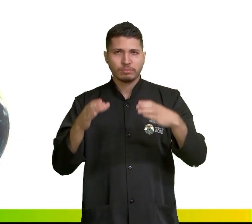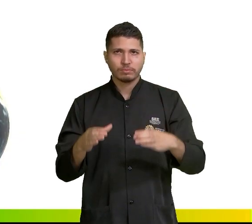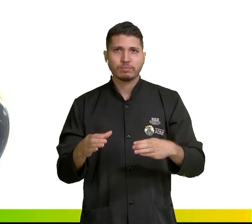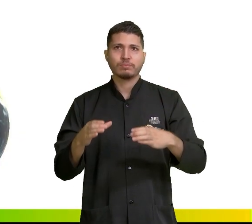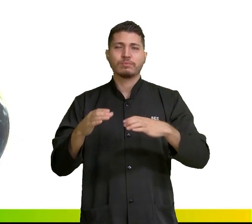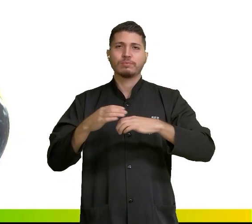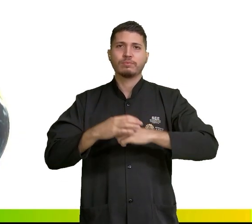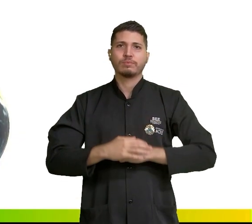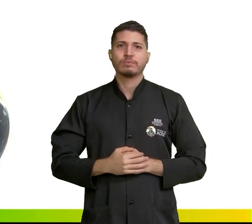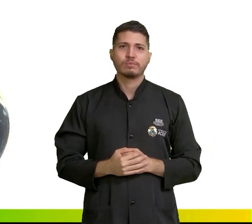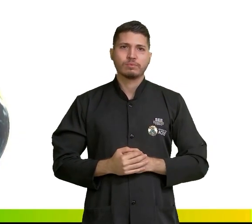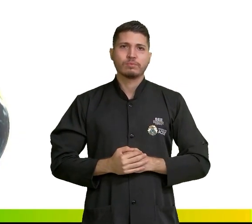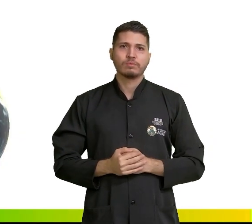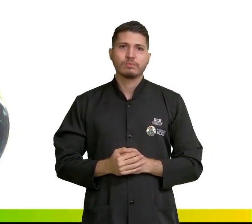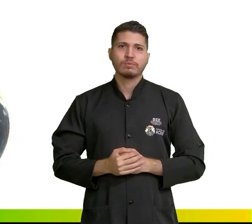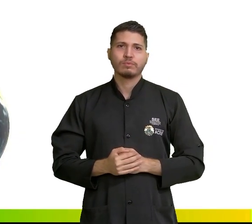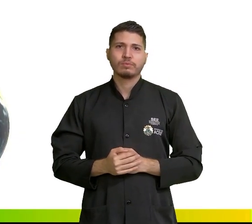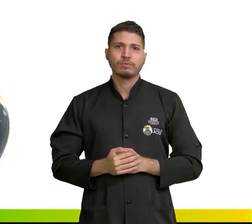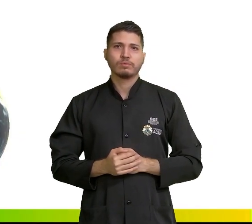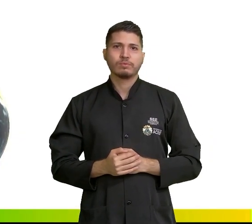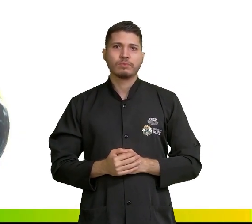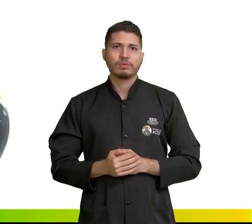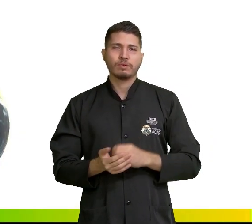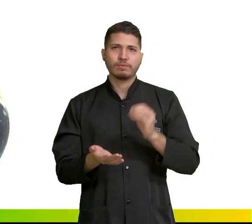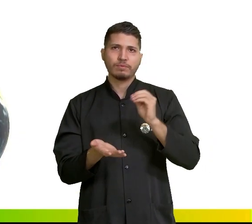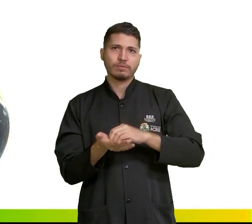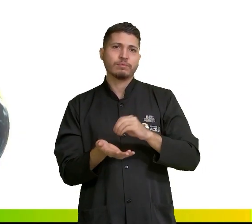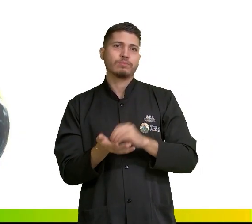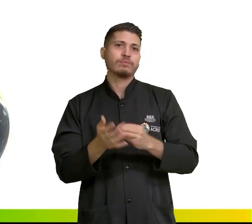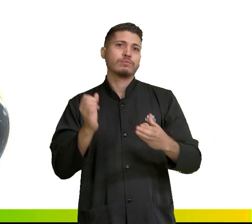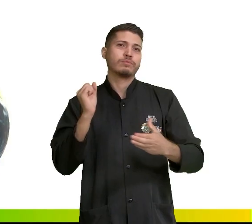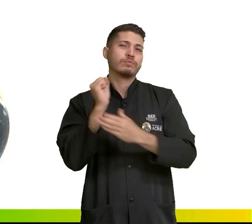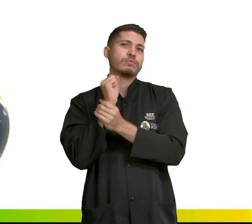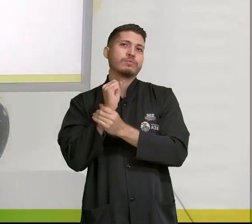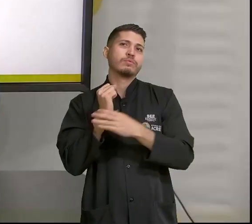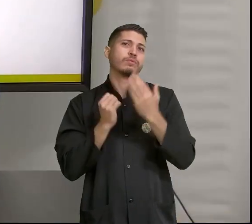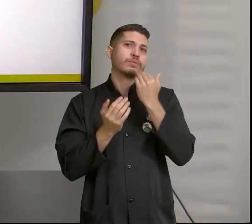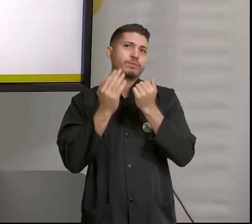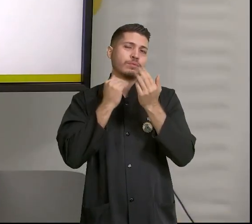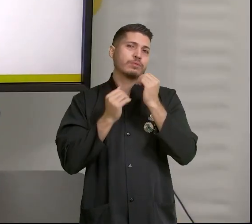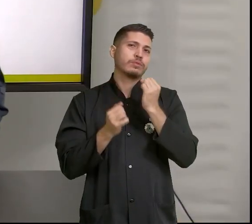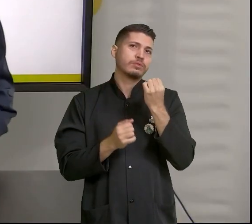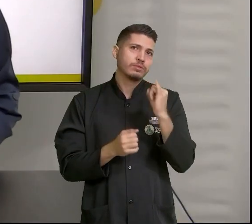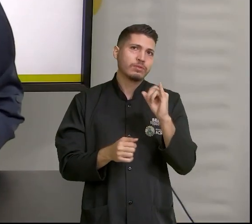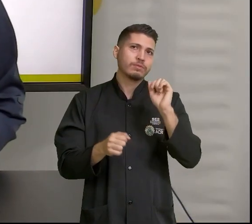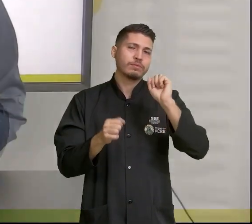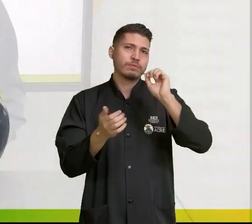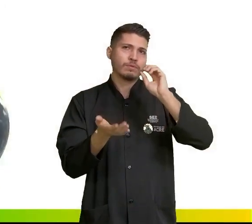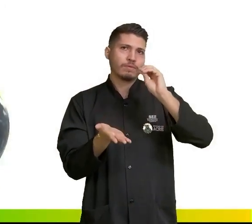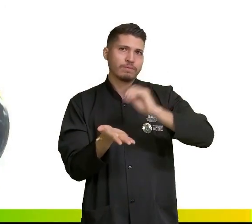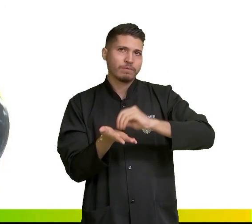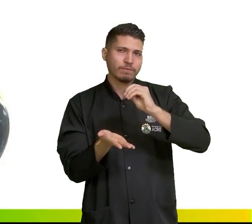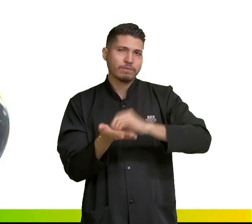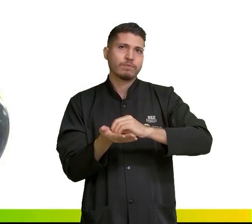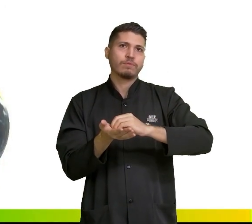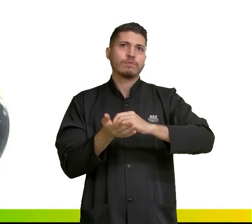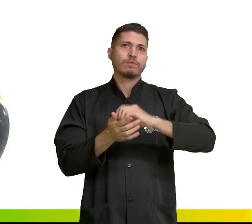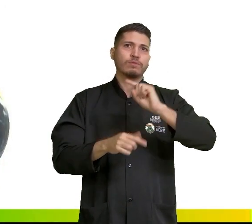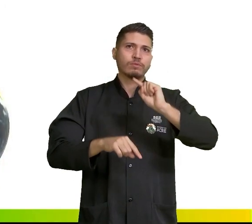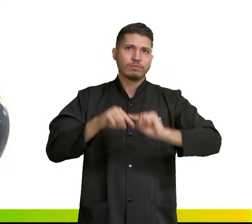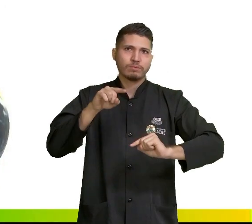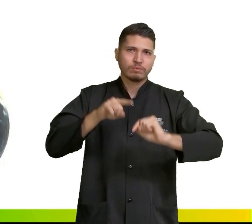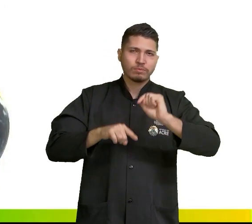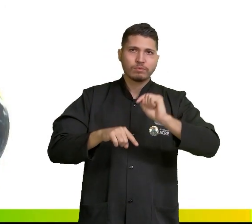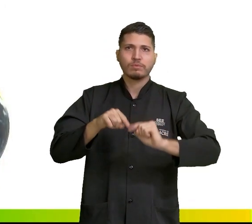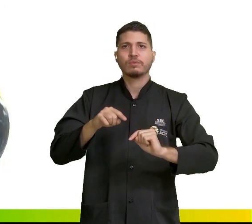que influencia é a insegurança alimentar, ok? Quando faltam os recursos, pessoal, falta também os